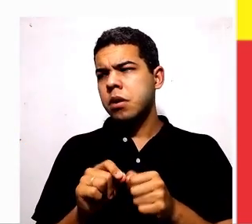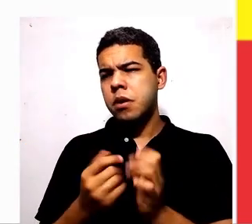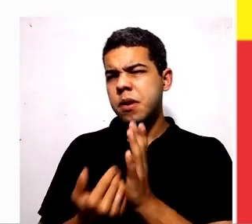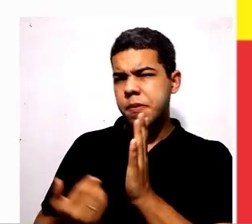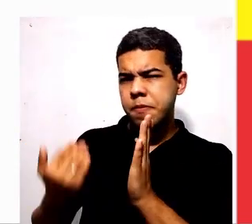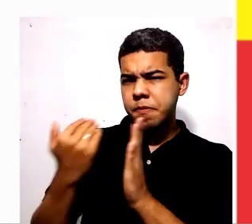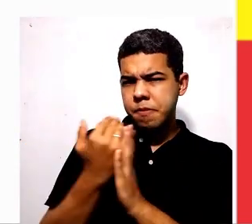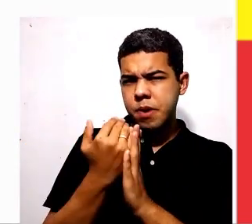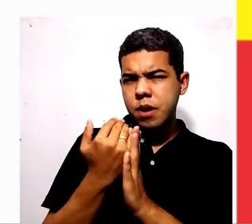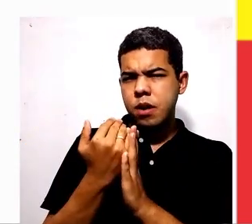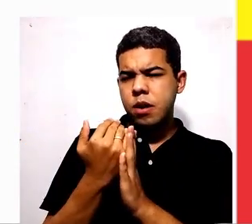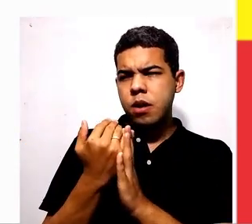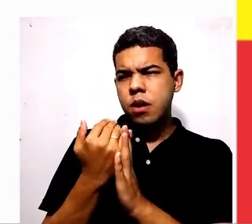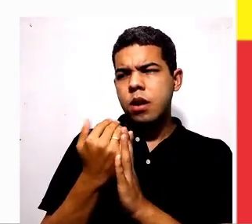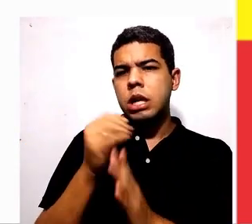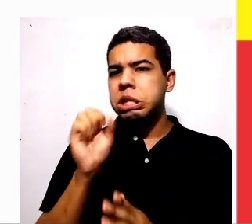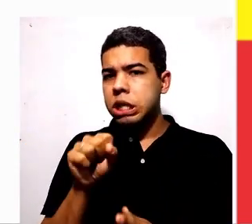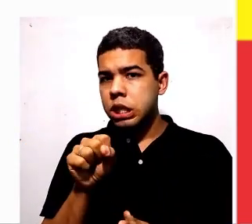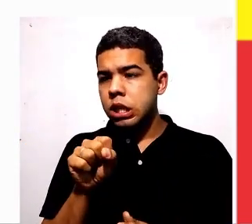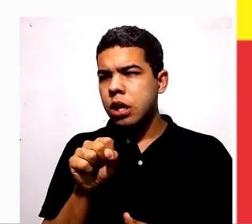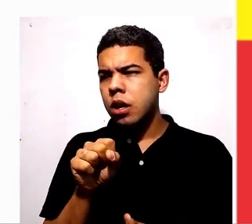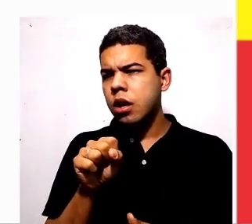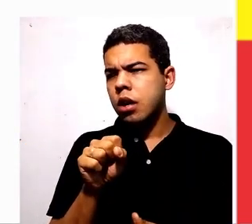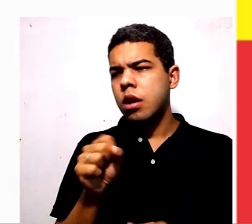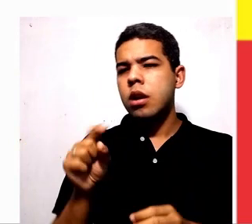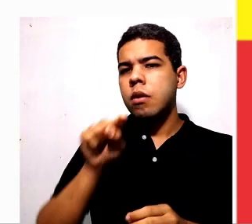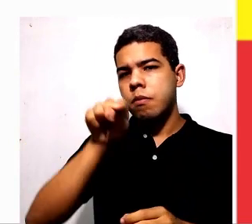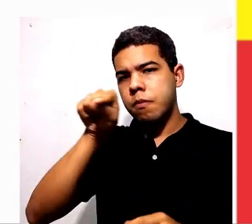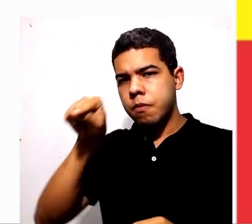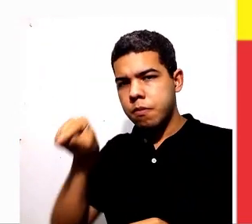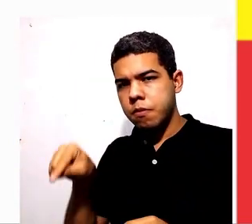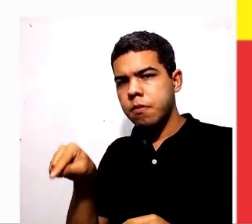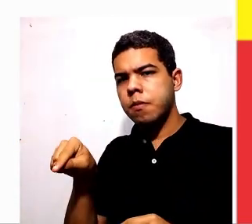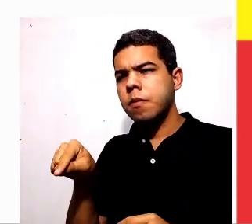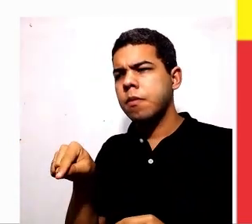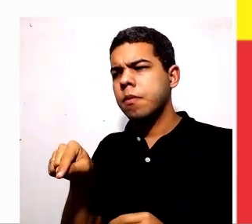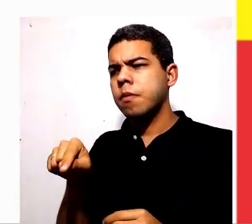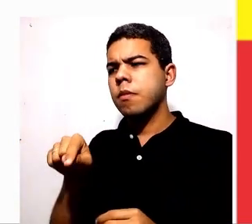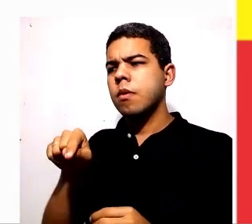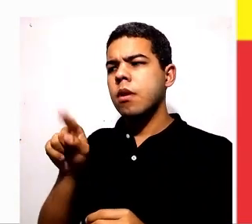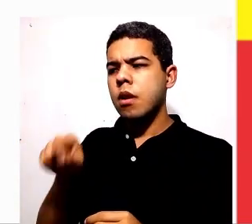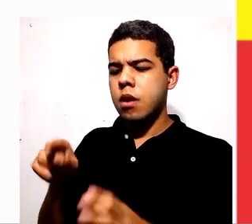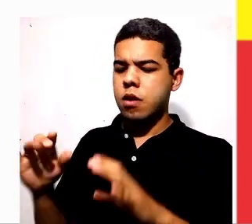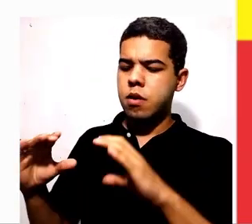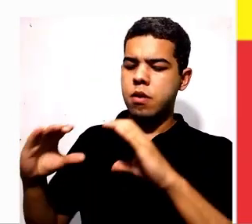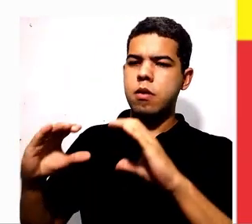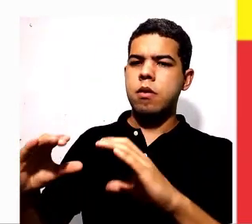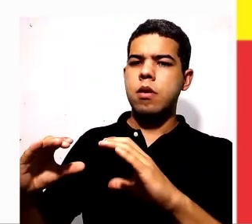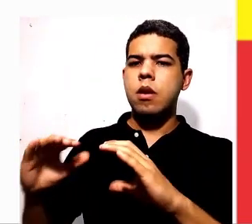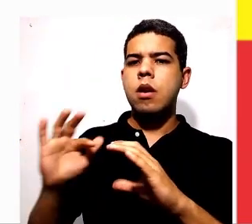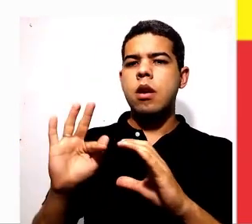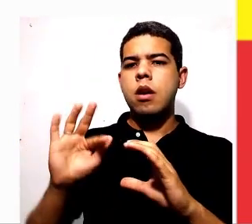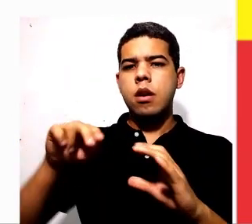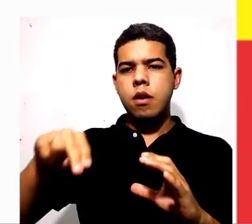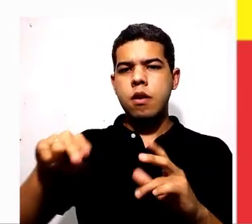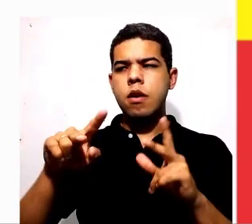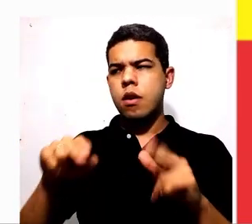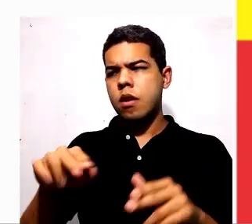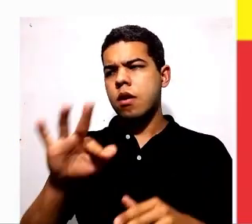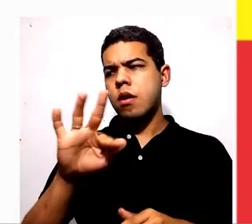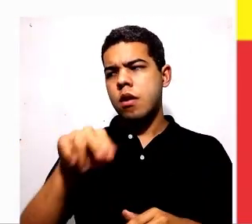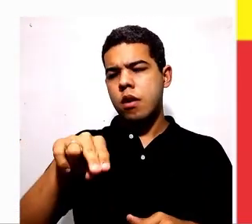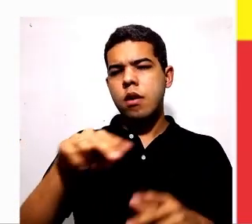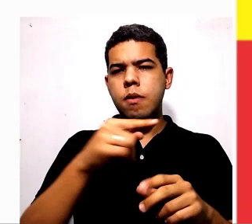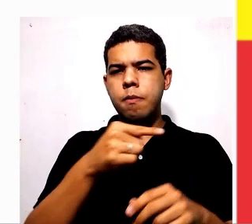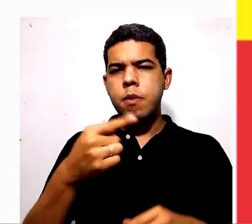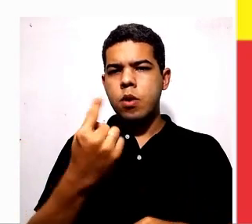maior do que 2, né? Maior ou igual que 2. Se sim, você vai fazer o quê? Colocar nesta posição. Ó. Fn igual a